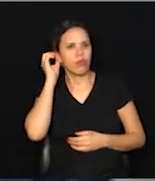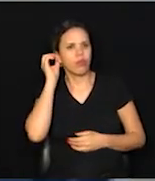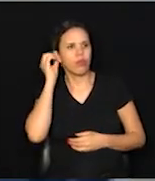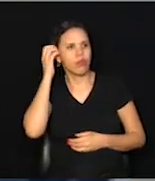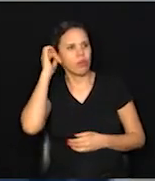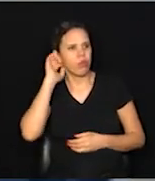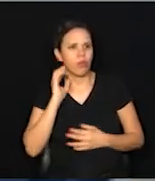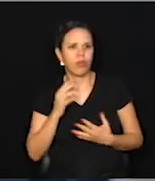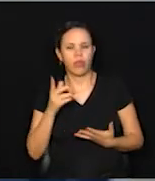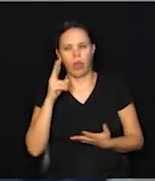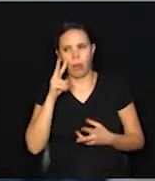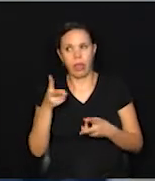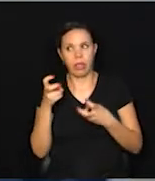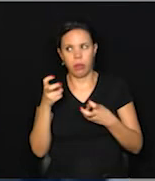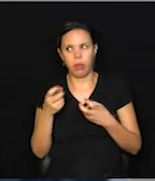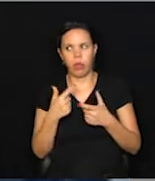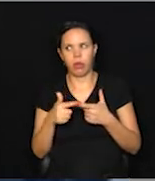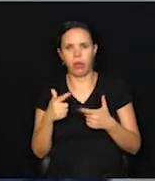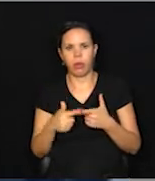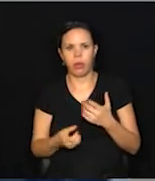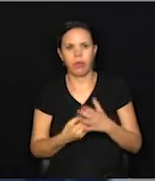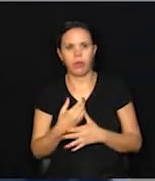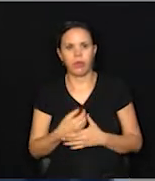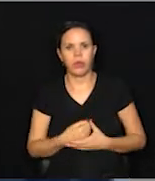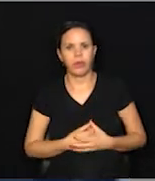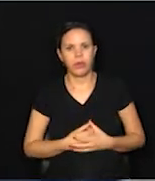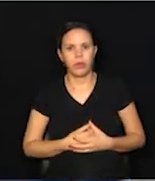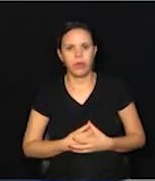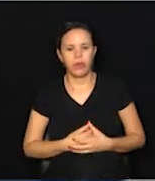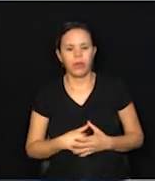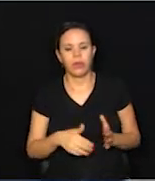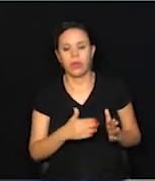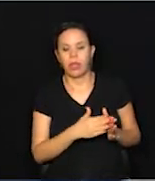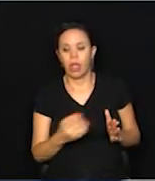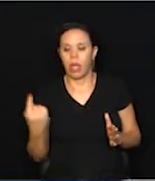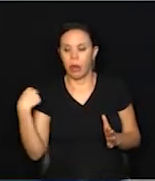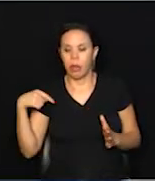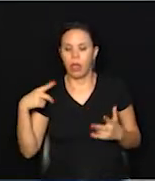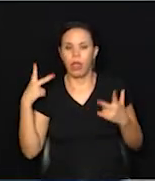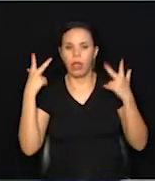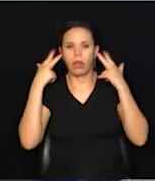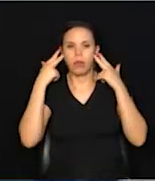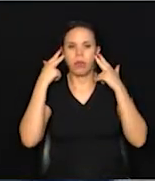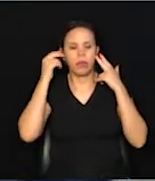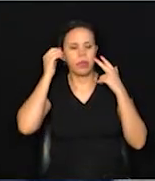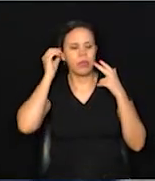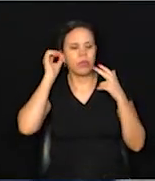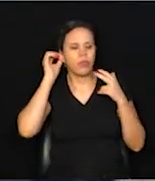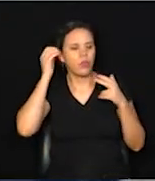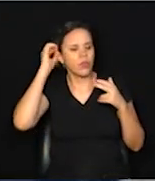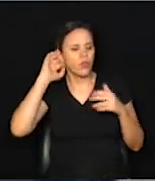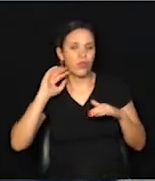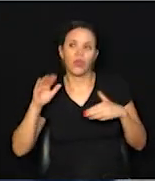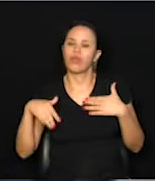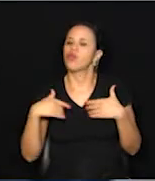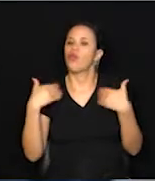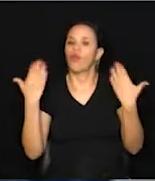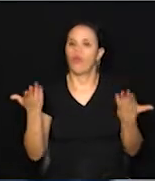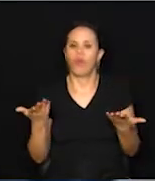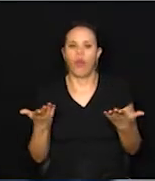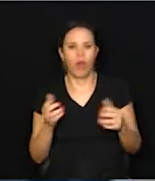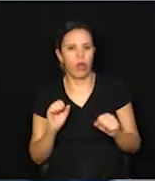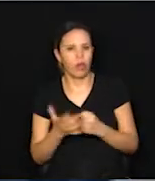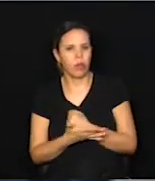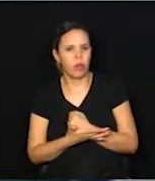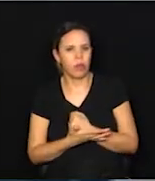vislumbrando problemas. Bom, então, à época, a gente, normalmente, fora da pandemia, a gente faz uma previsão de compra para